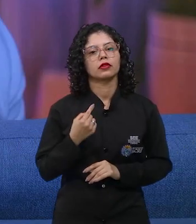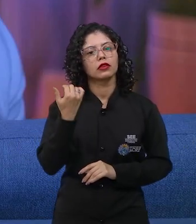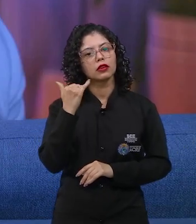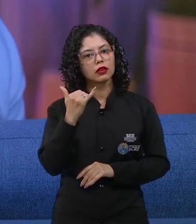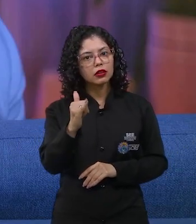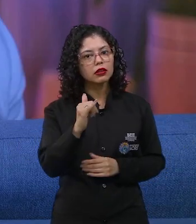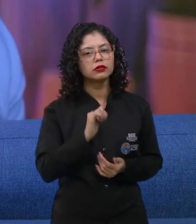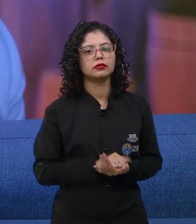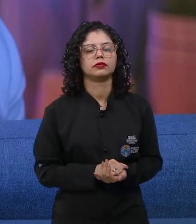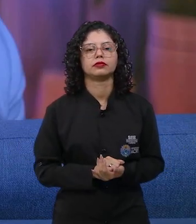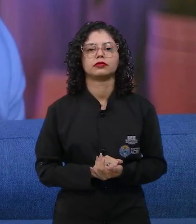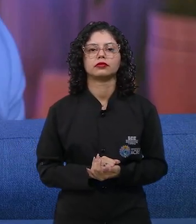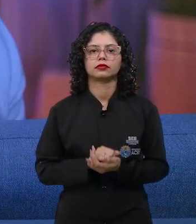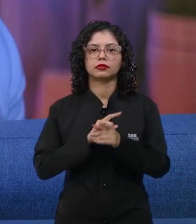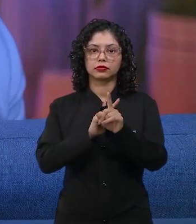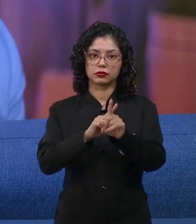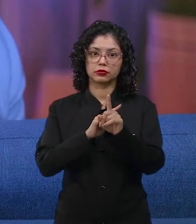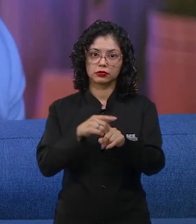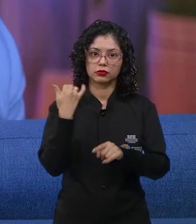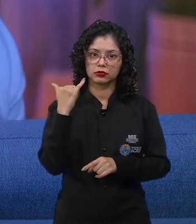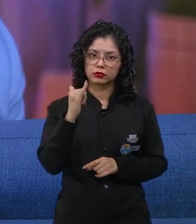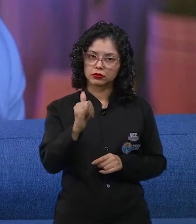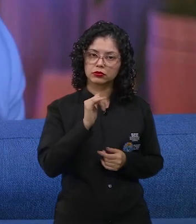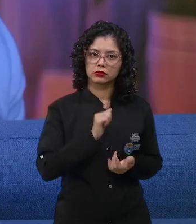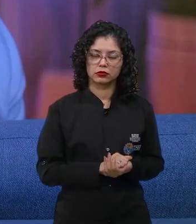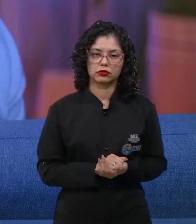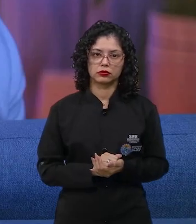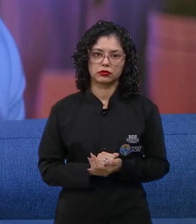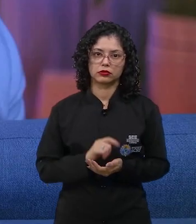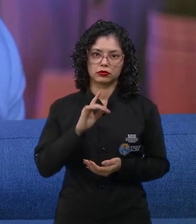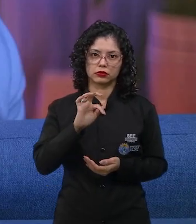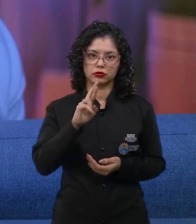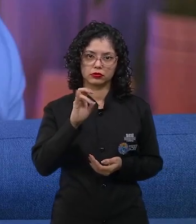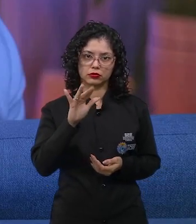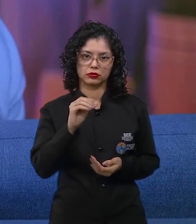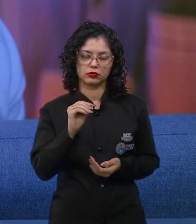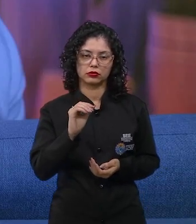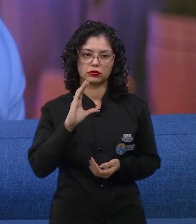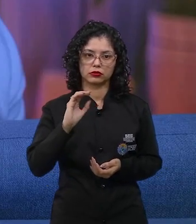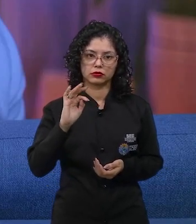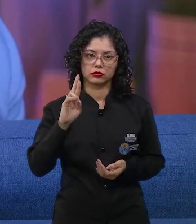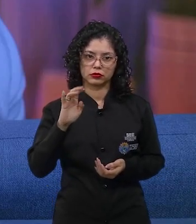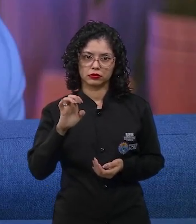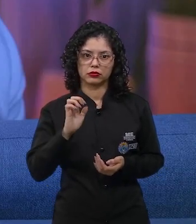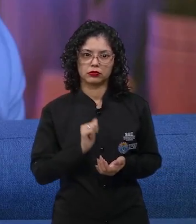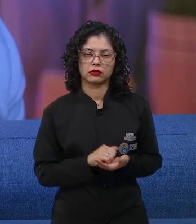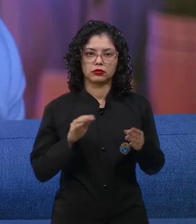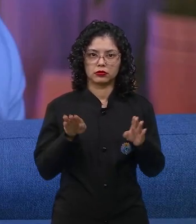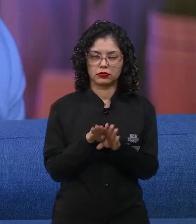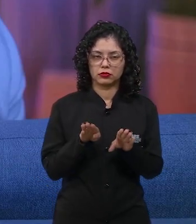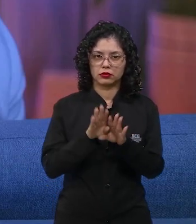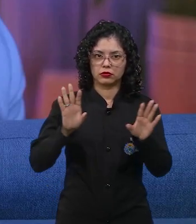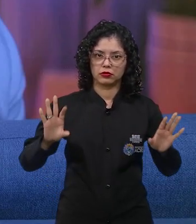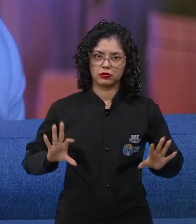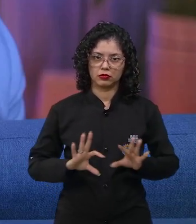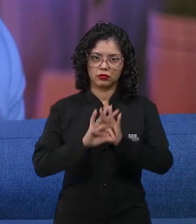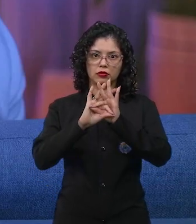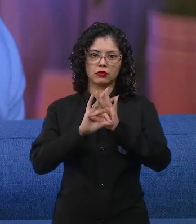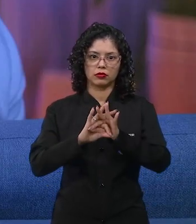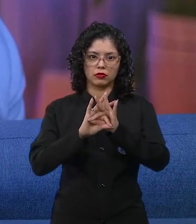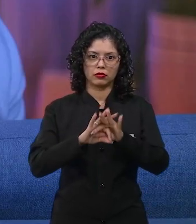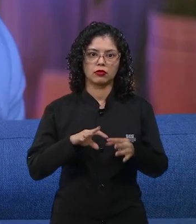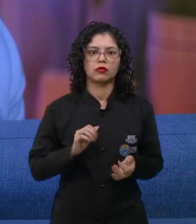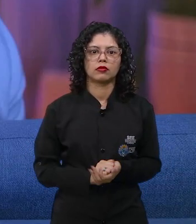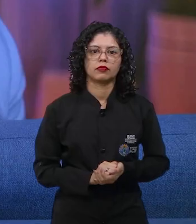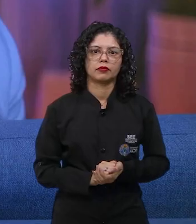elétrico e condutividade elétrica ali nos trilhos de cobre. E também as soldas de conexão. Então a gente tem a liga de